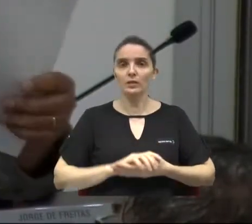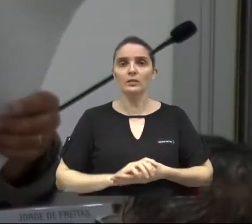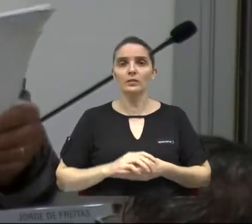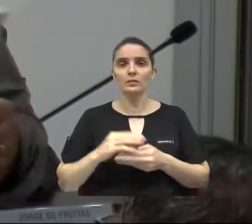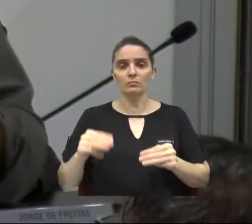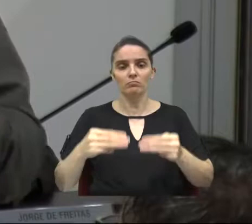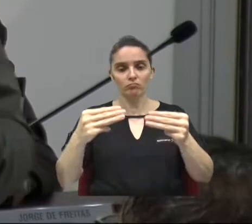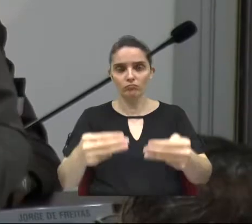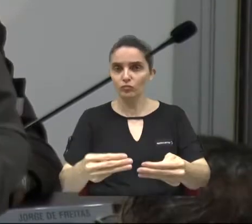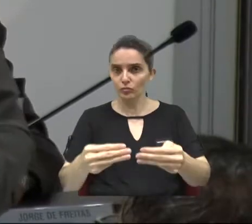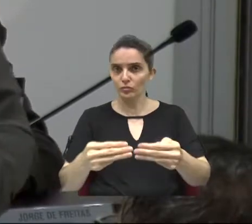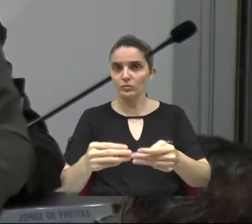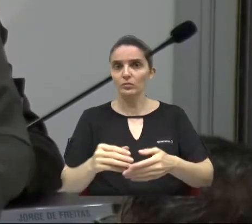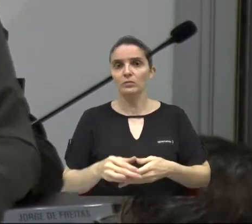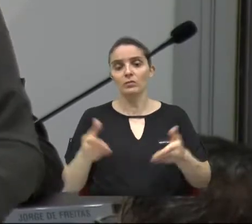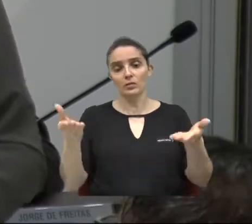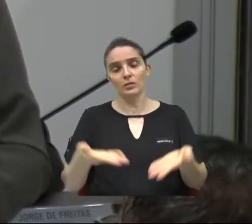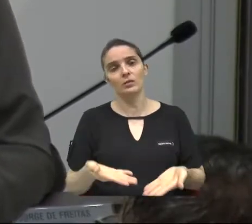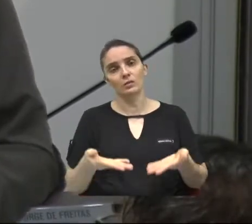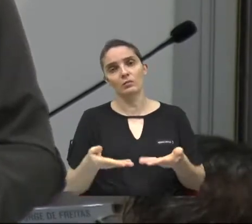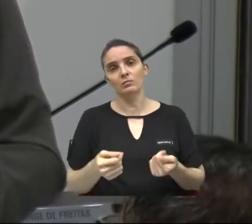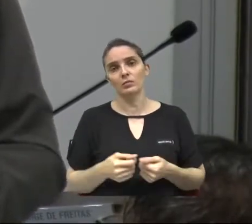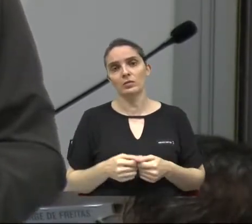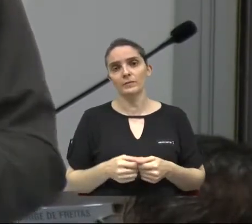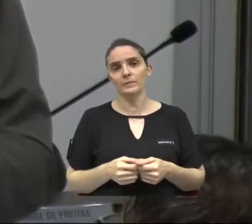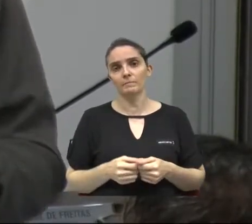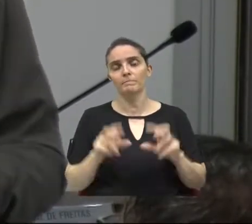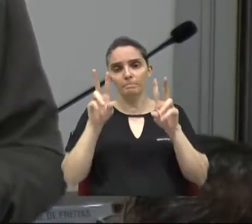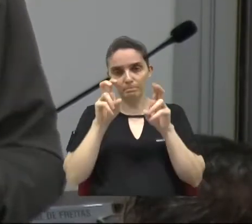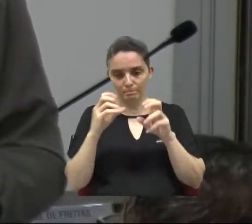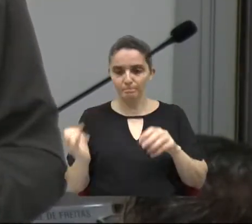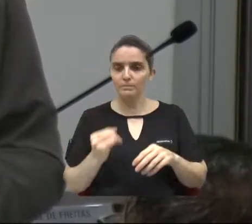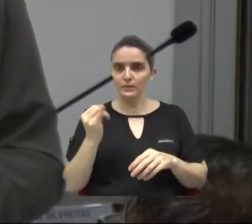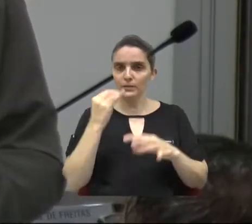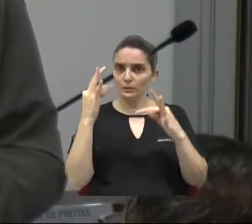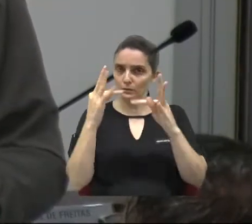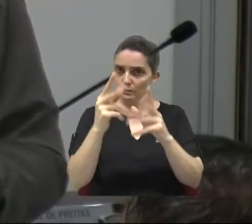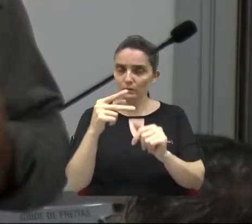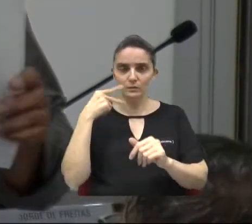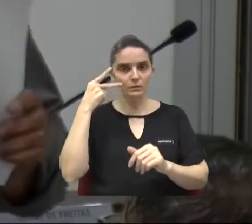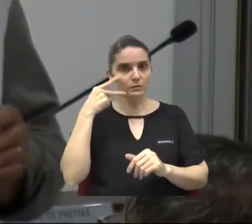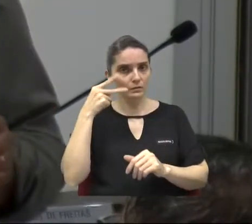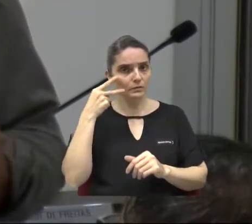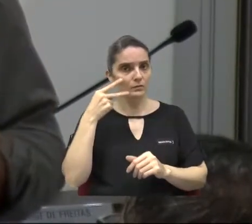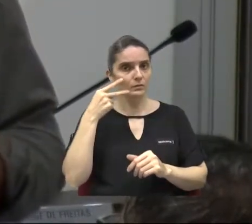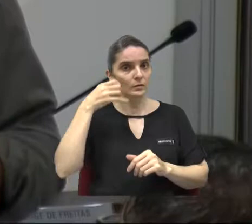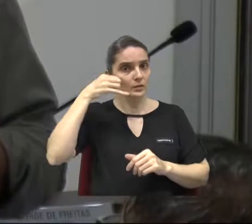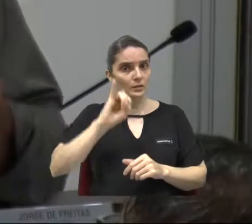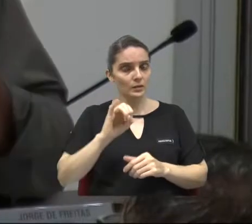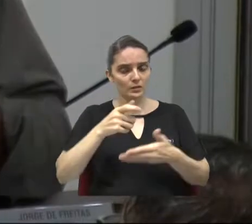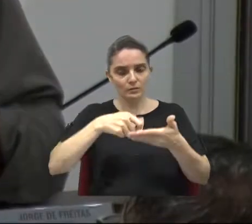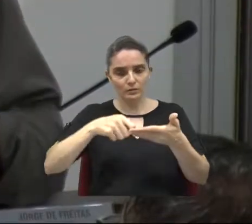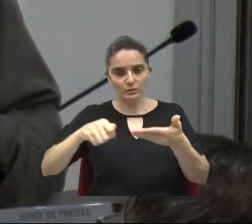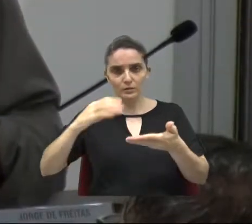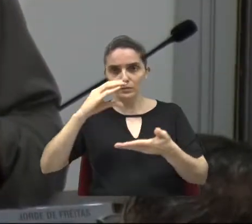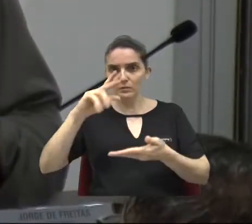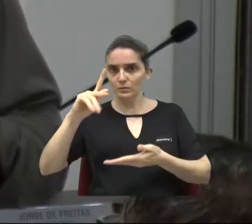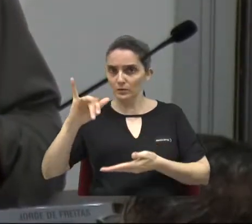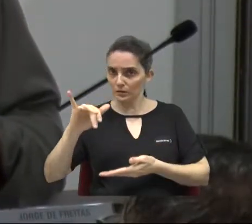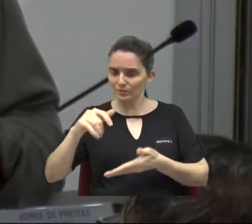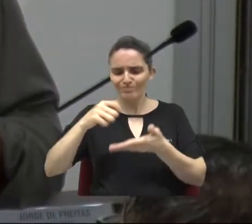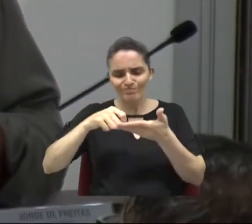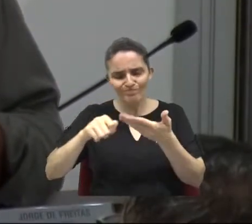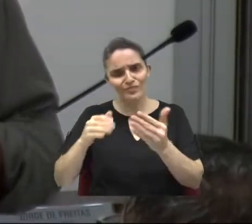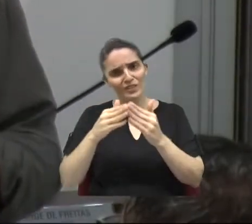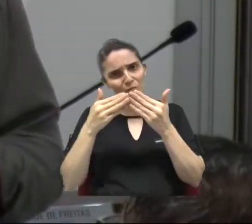que nós fizemos, eu acho que esse assunto é de extrema importância. E eu peço que todos os vereadores, se não assinaram a CPI ainda, que assinem.